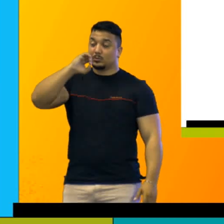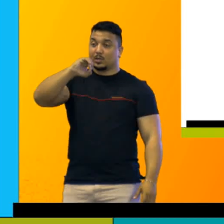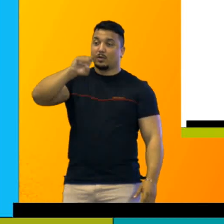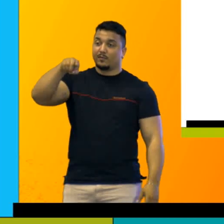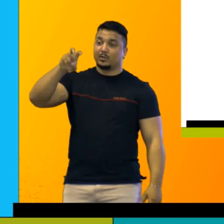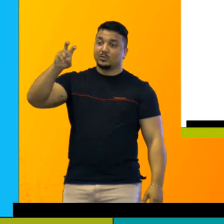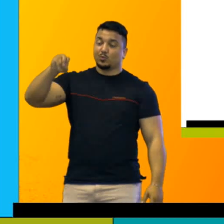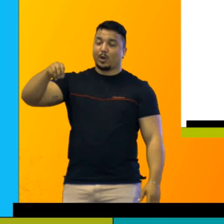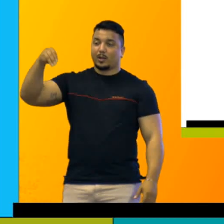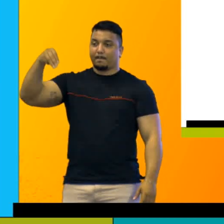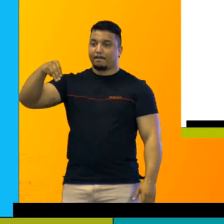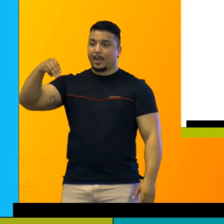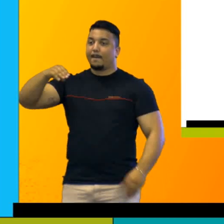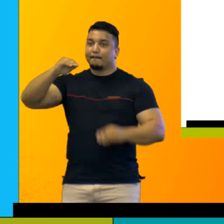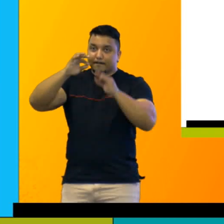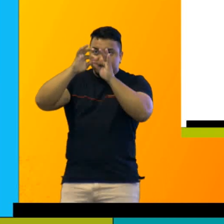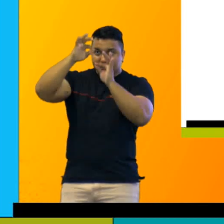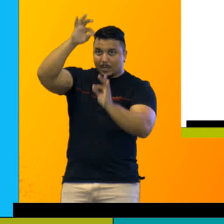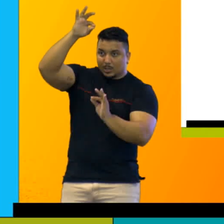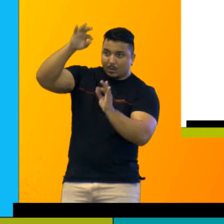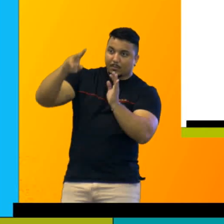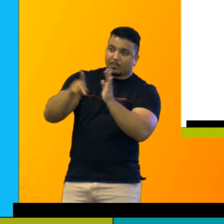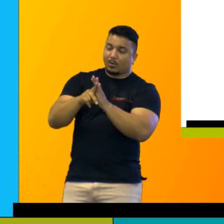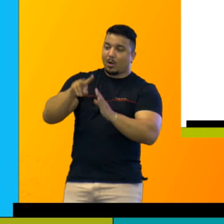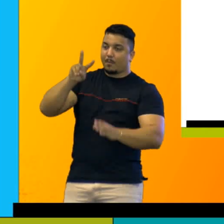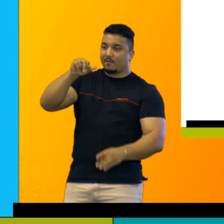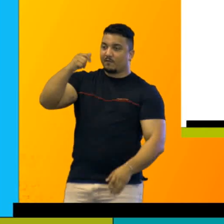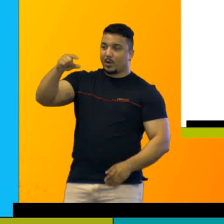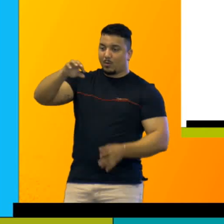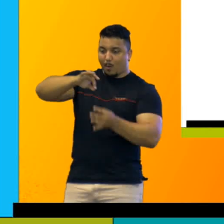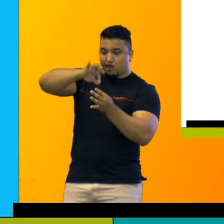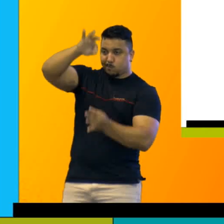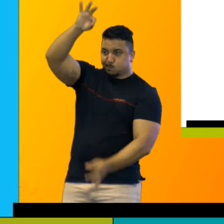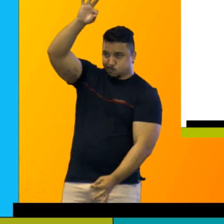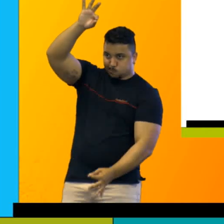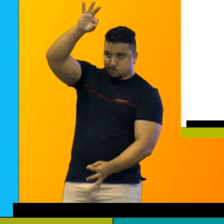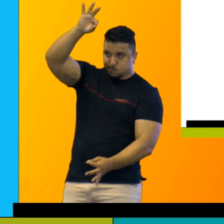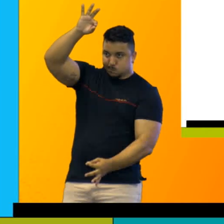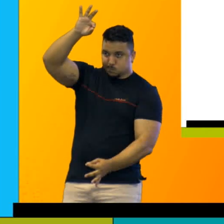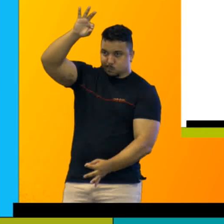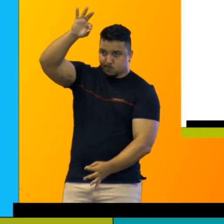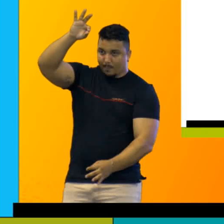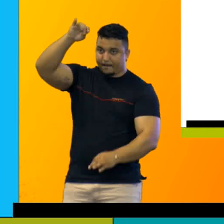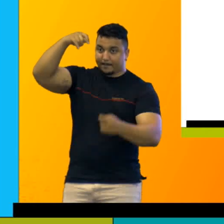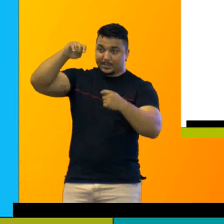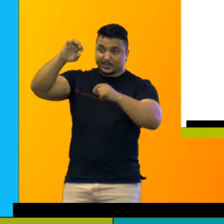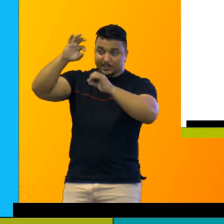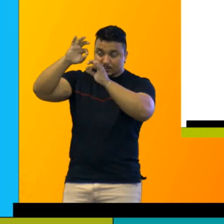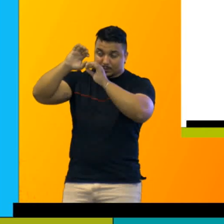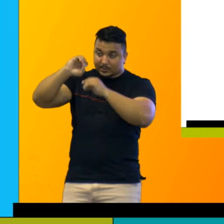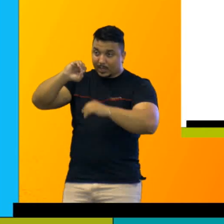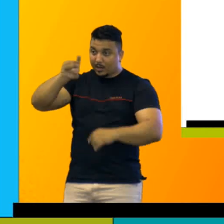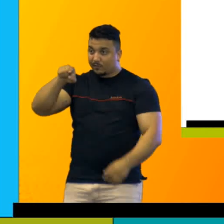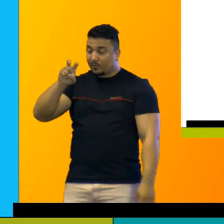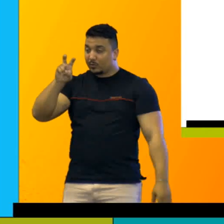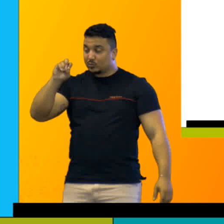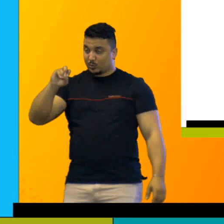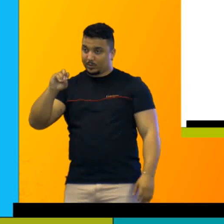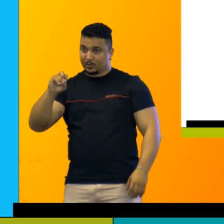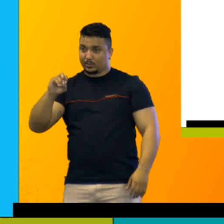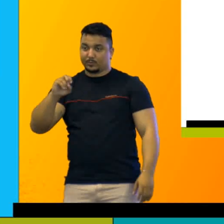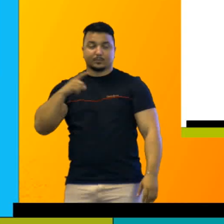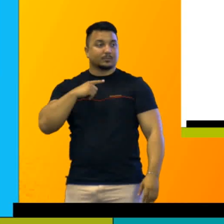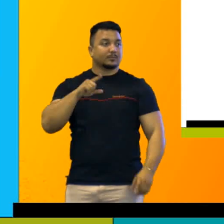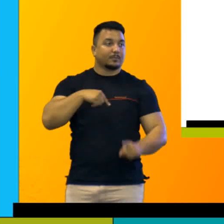0,50 metros menor que a altura do vão. Repetindo, a altura total, o veículo, mais